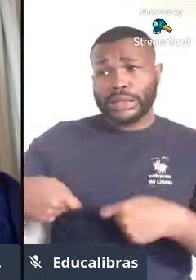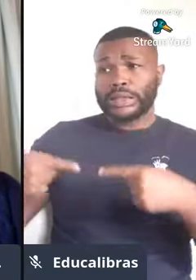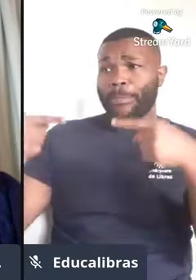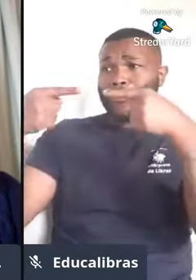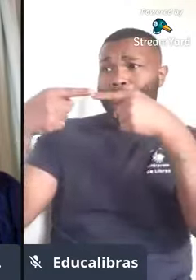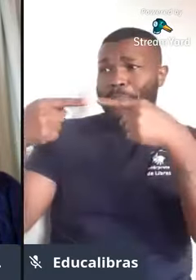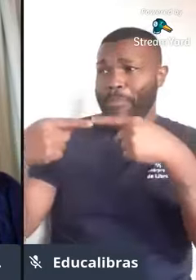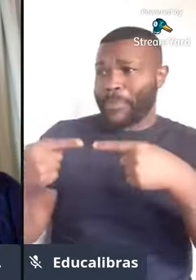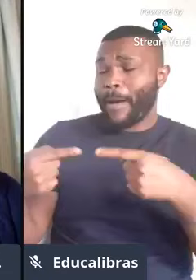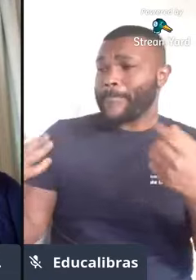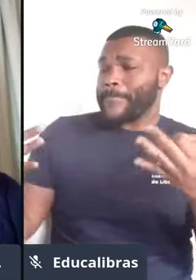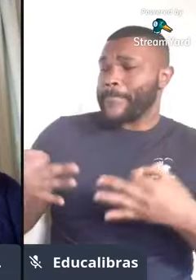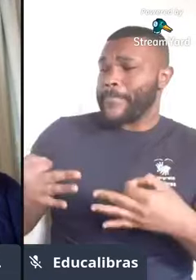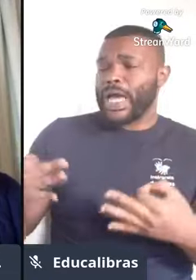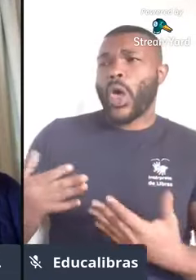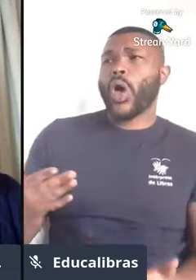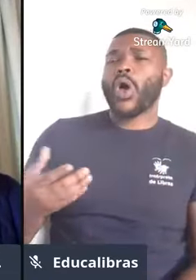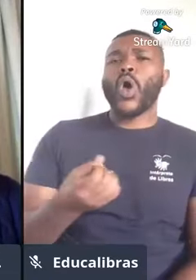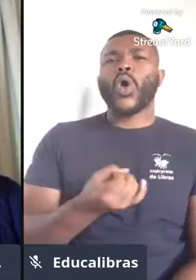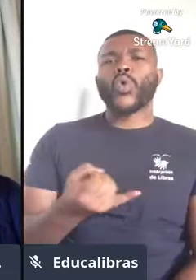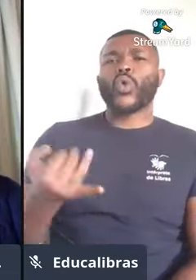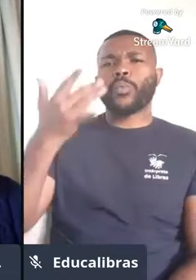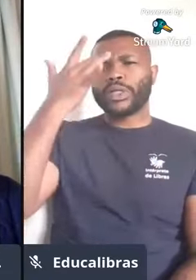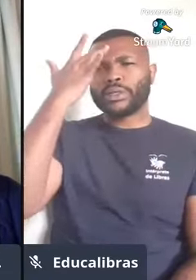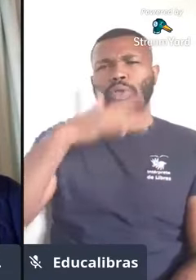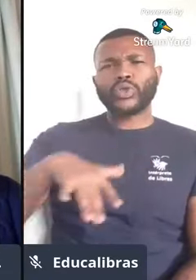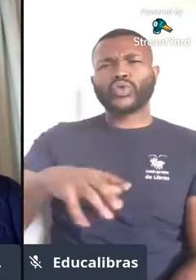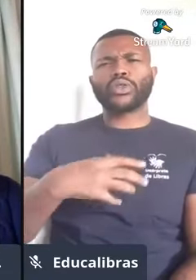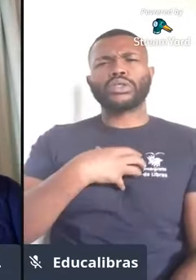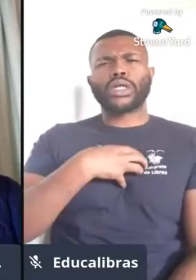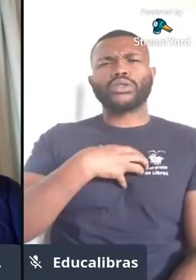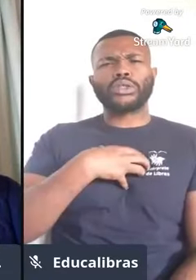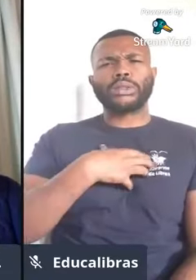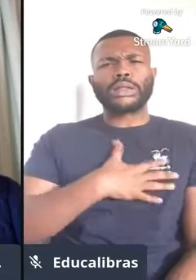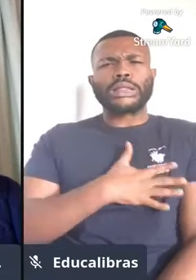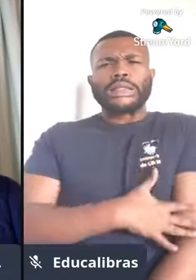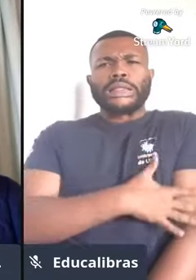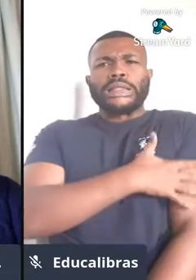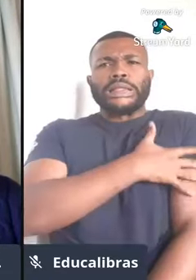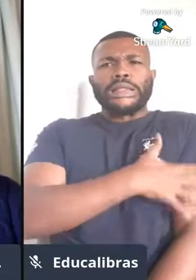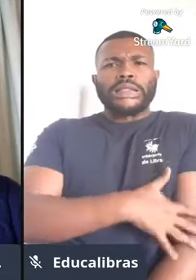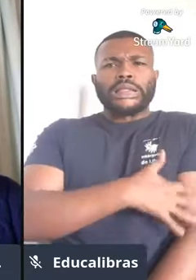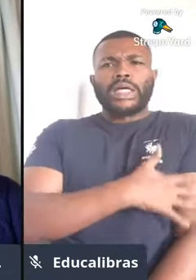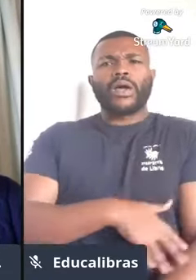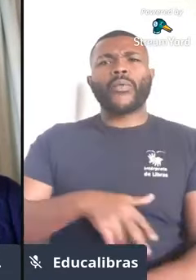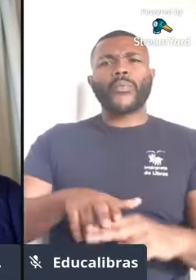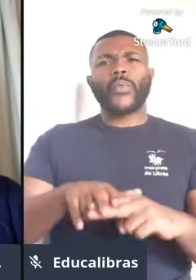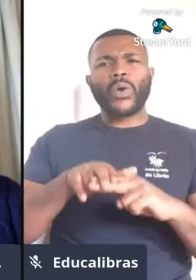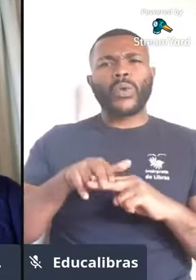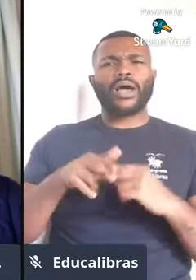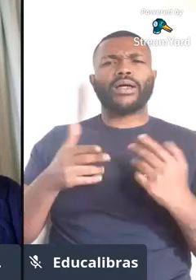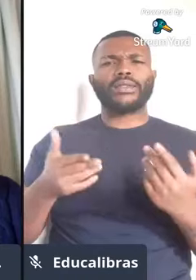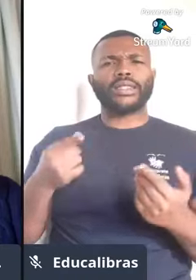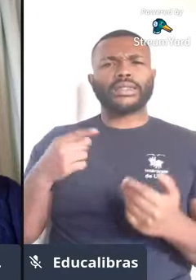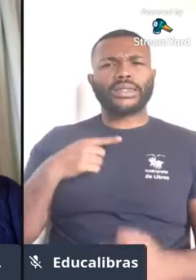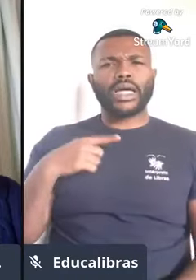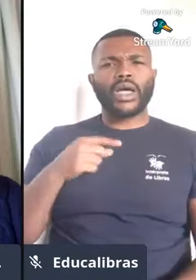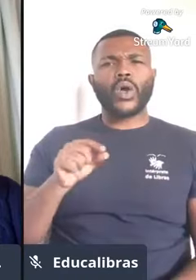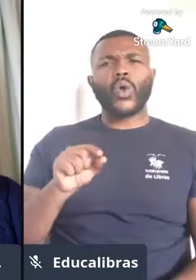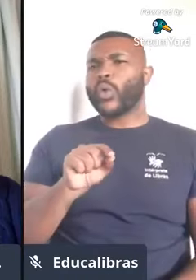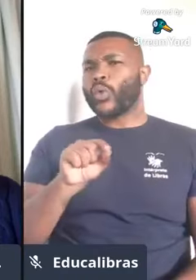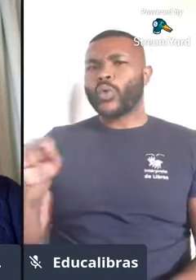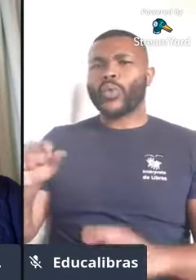mundo, ou seja, muita gente se arrepia, tendo em vista as iniciativas que existem muitas vezes no